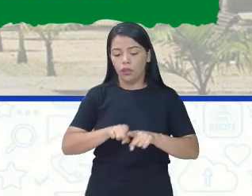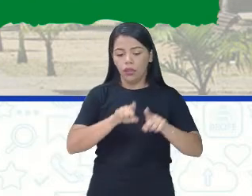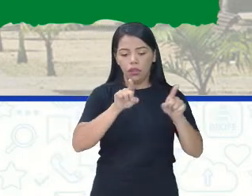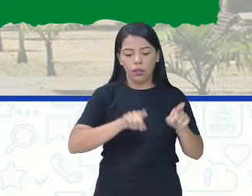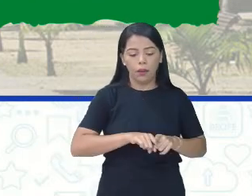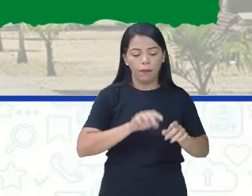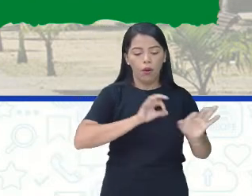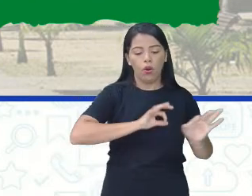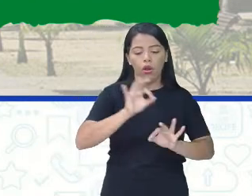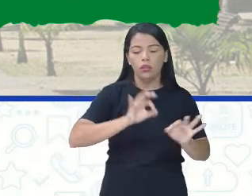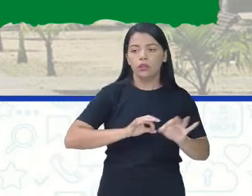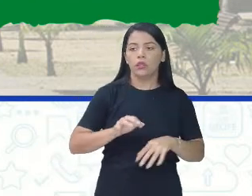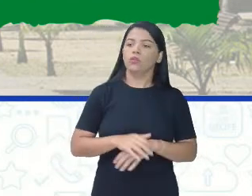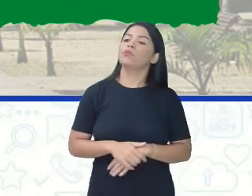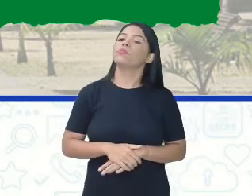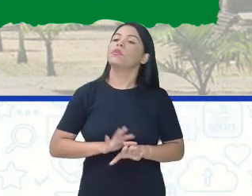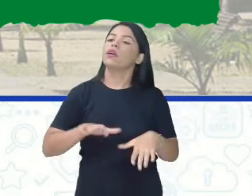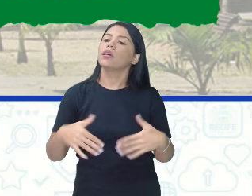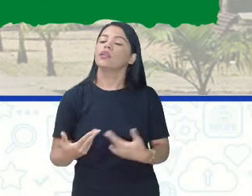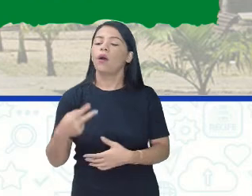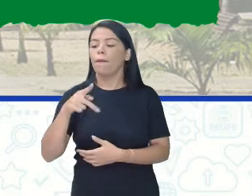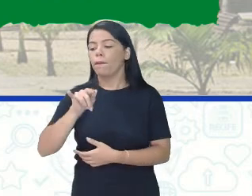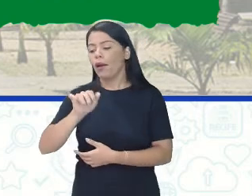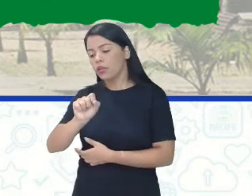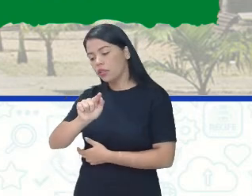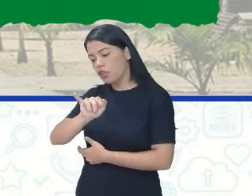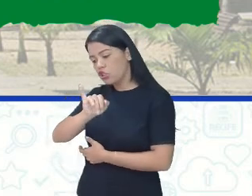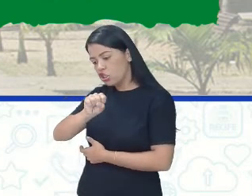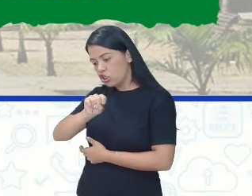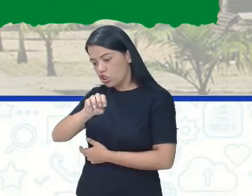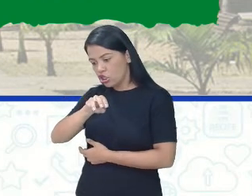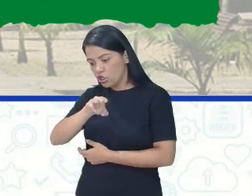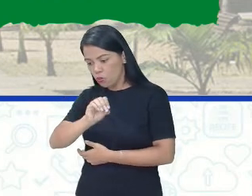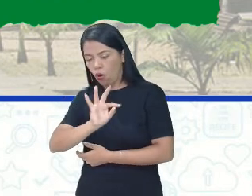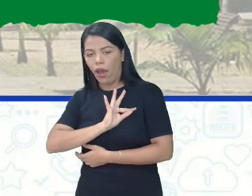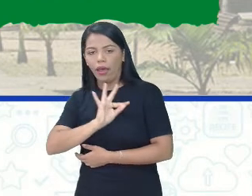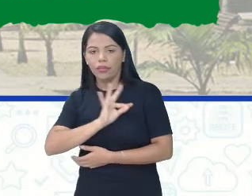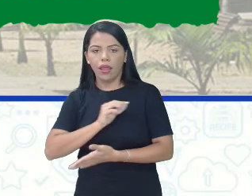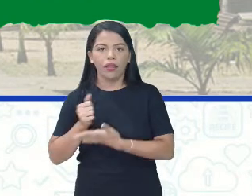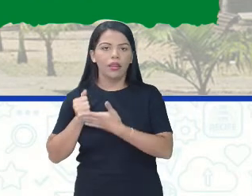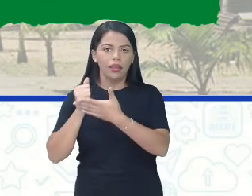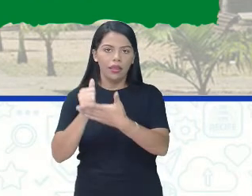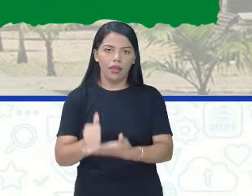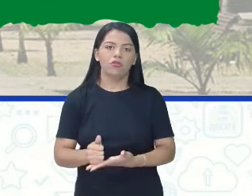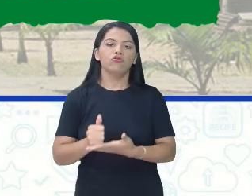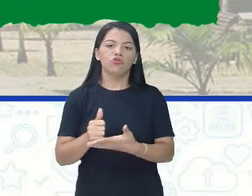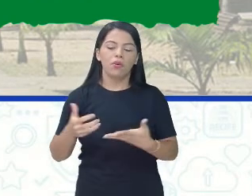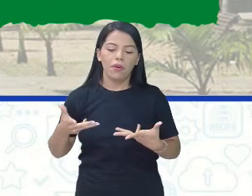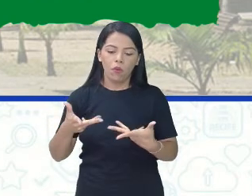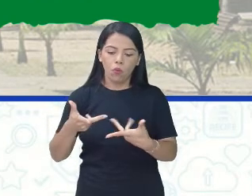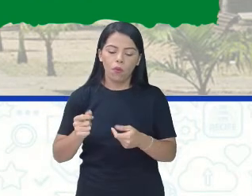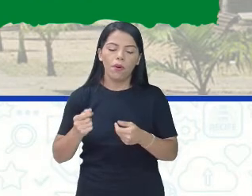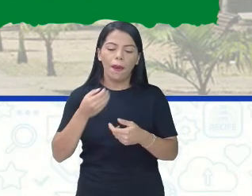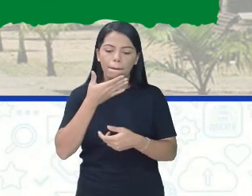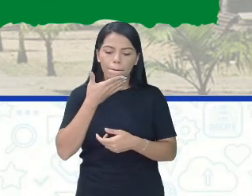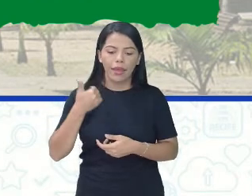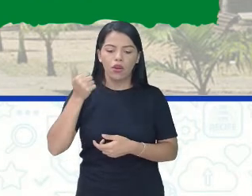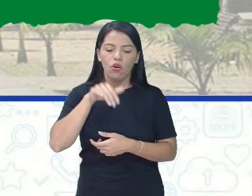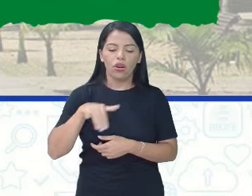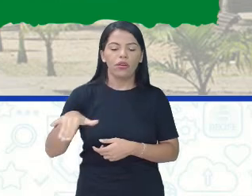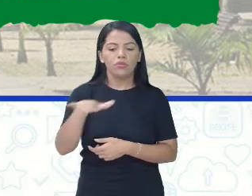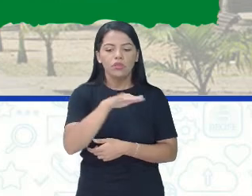né, de praças e parques, o paisagismo contribui para a qualificação ou requalificação do espaço,